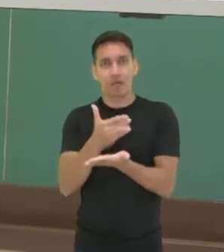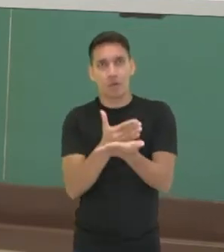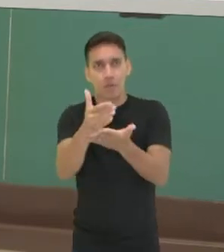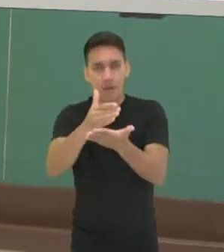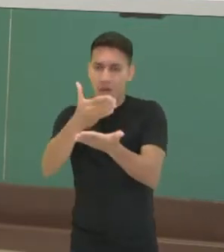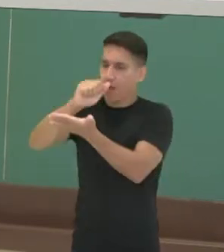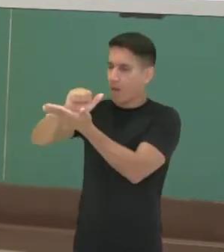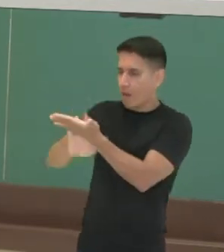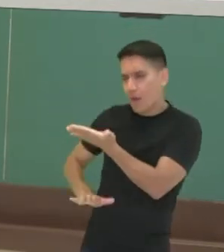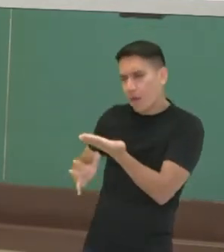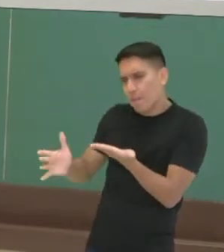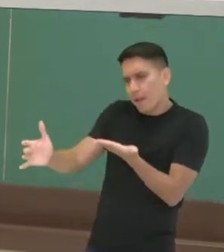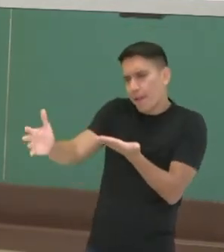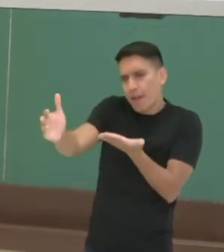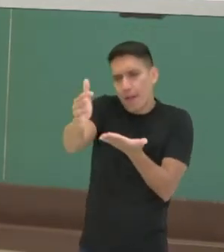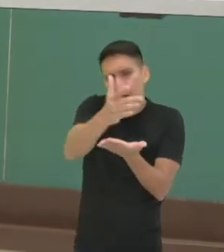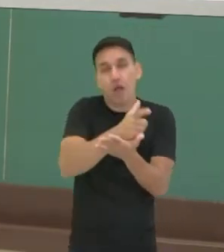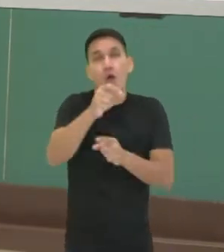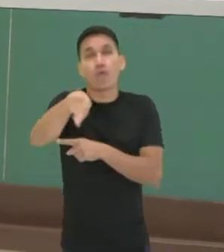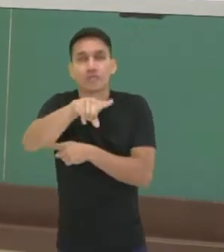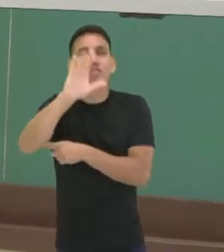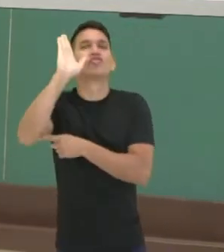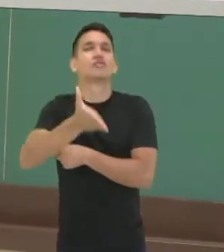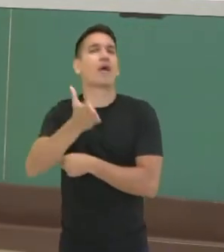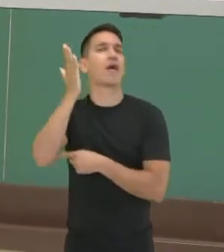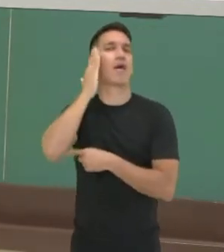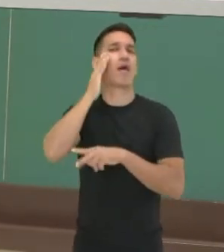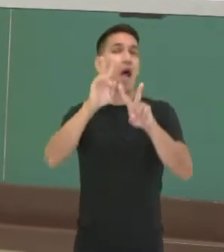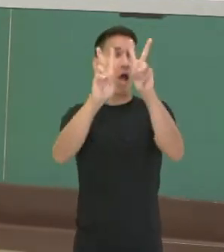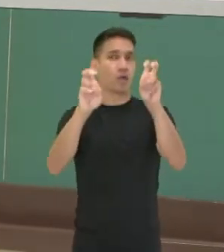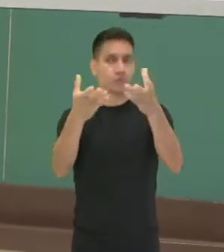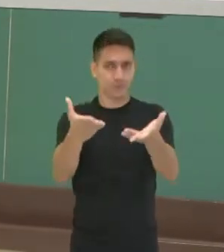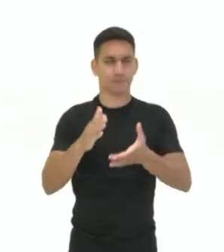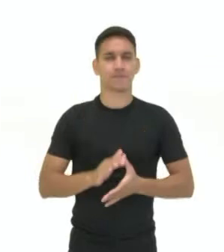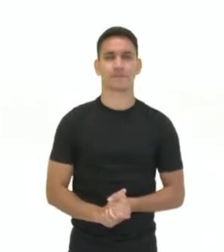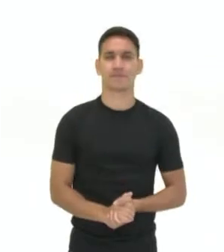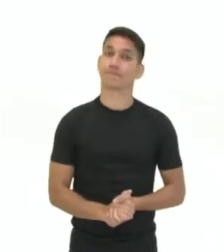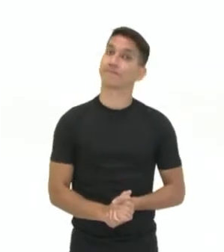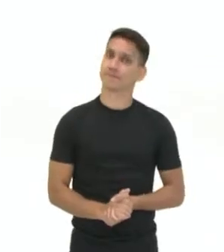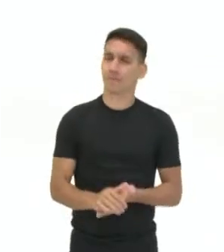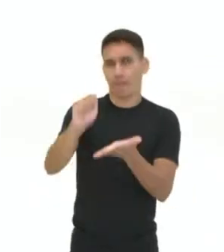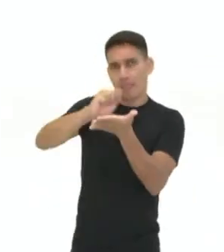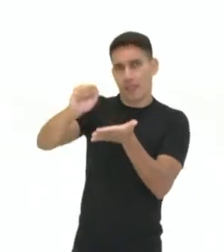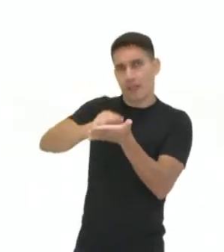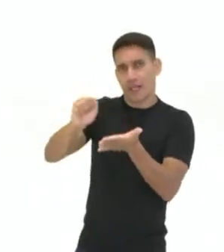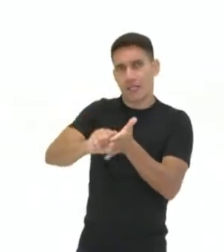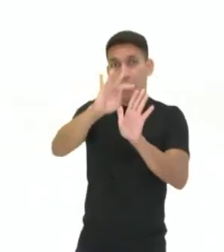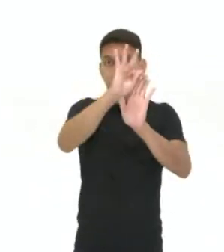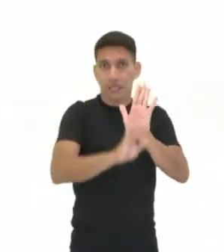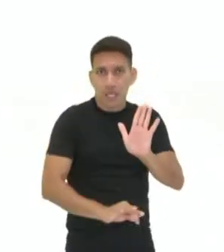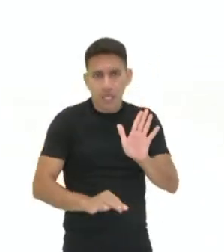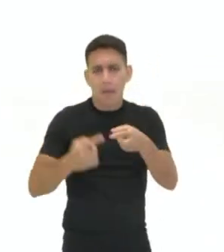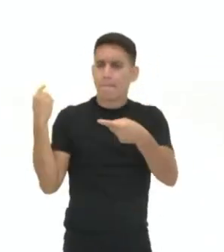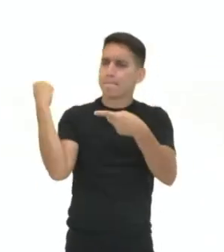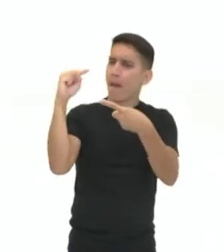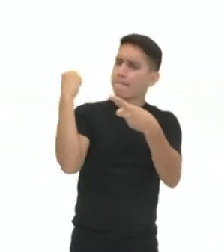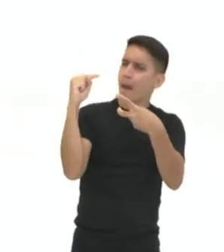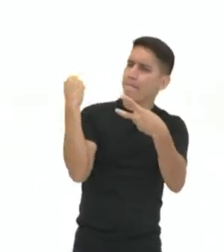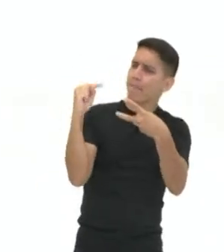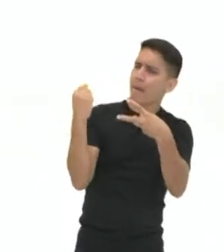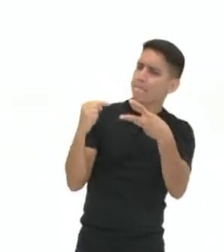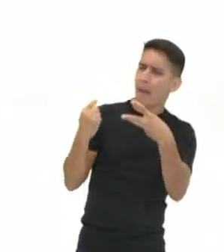de levantamento prévio do que você já sabe sobre o assunto. Então, escreva um texto elencando todas